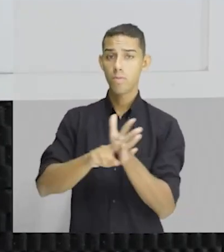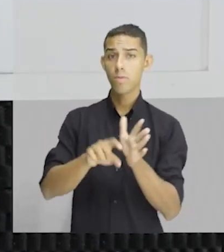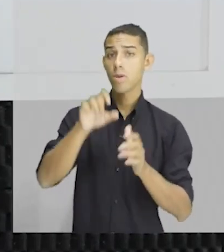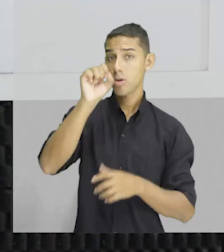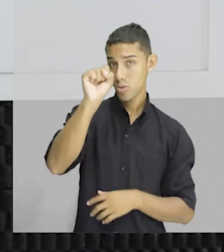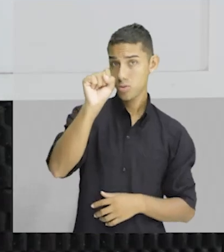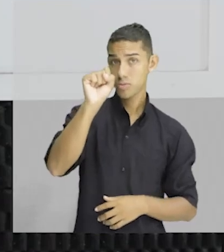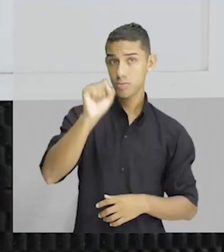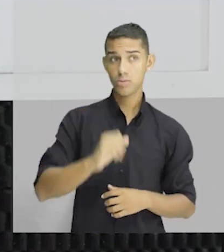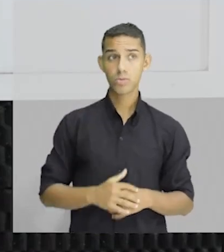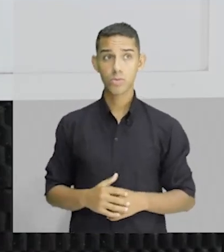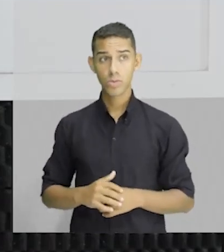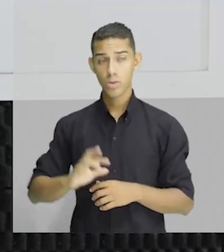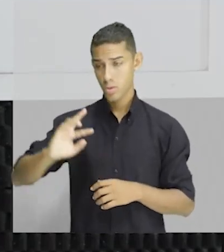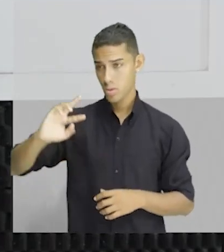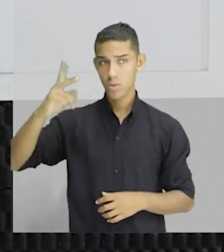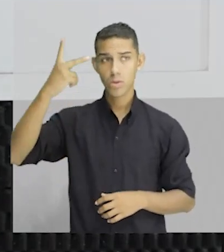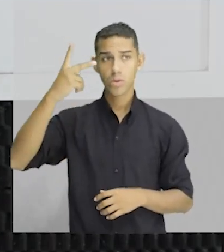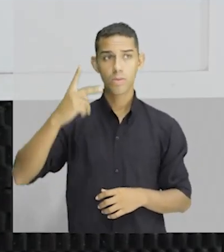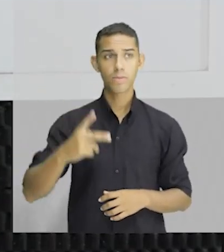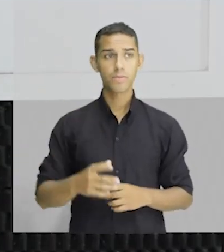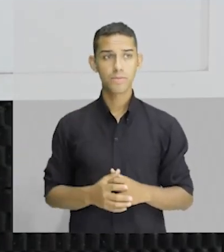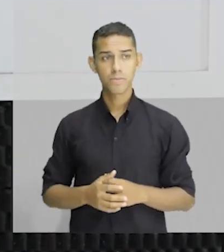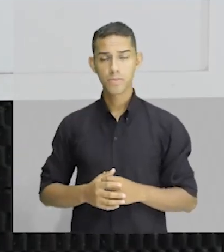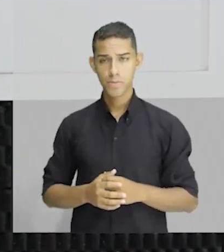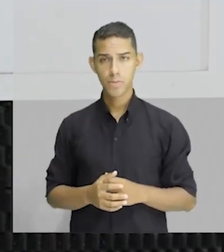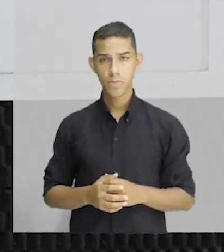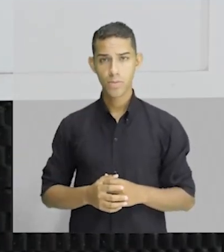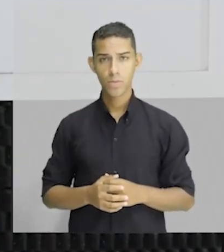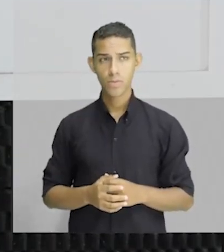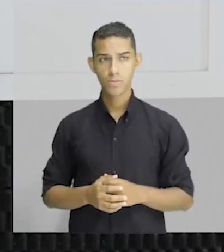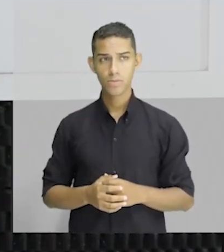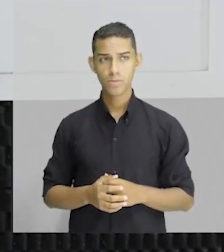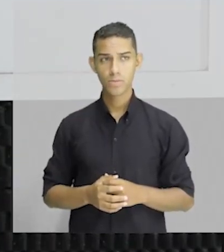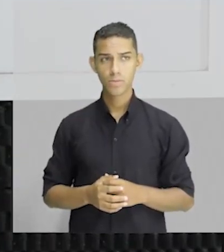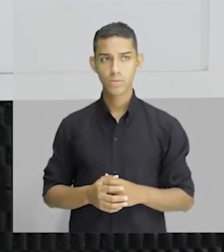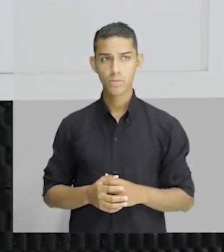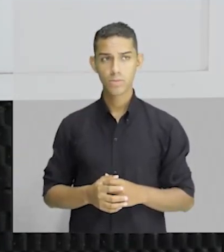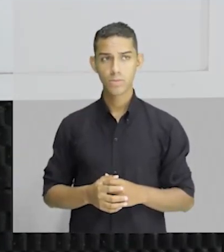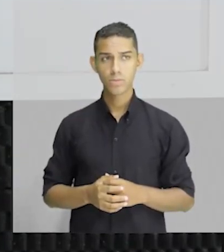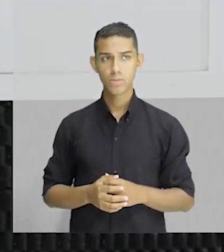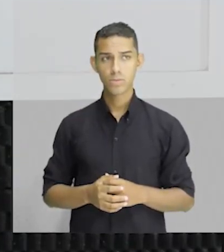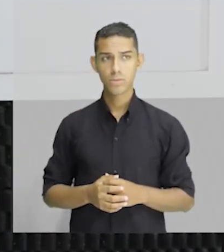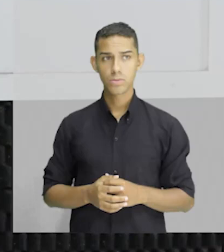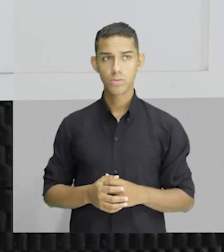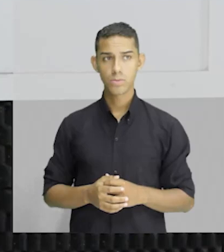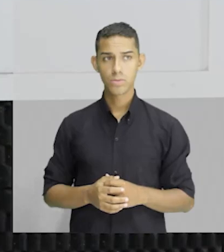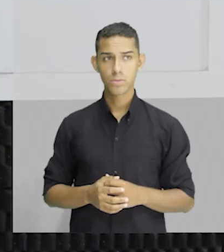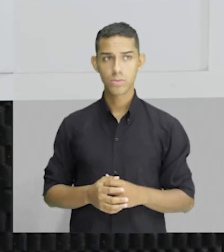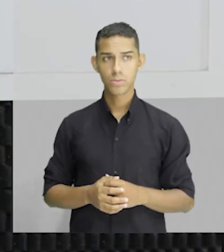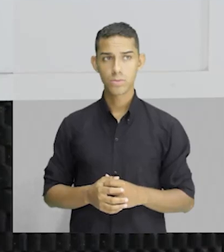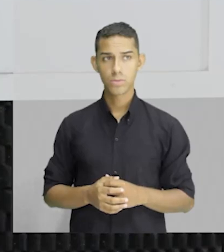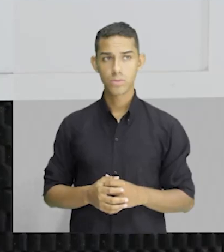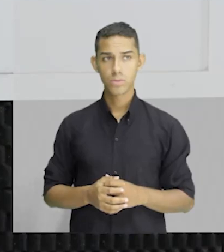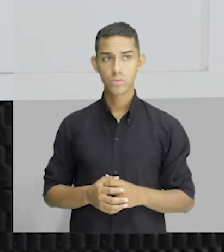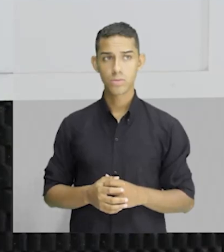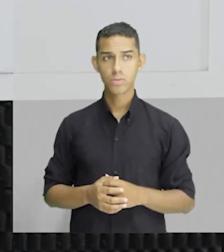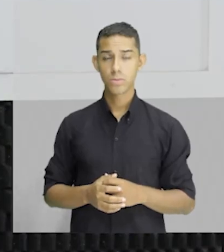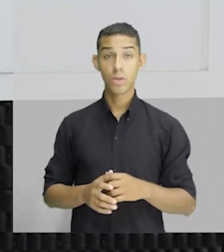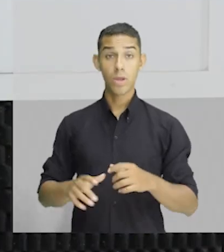Aumenta 2 valores no expoente. Então, vamos botar aqui, ó, Mais 2,